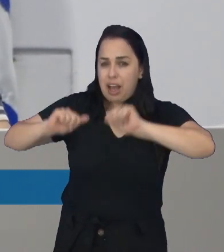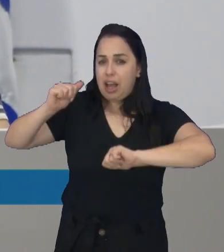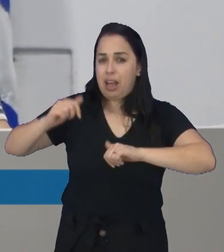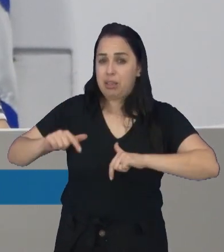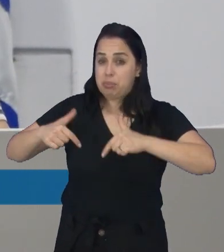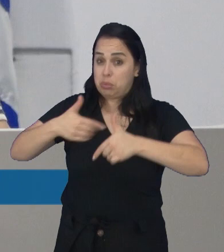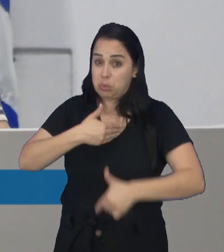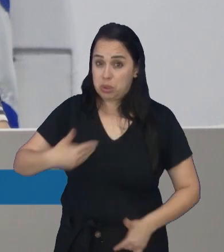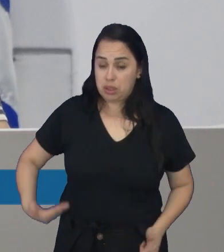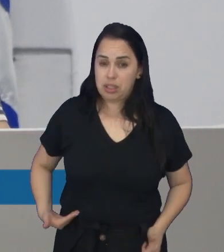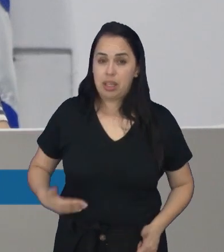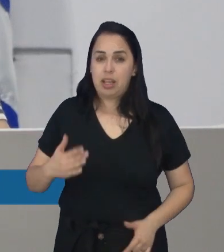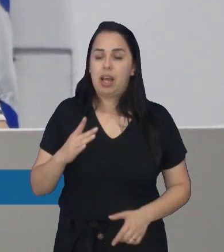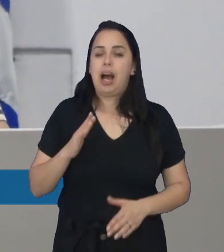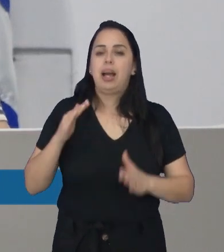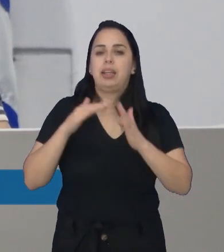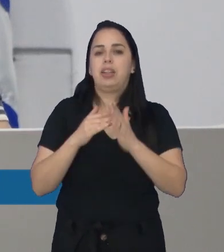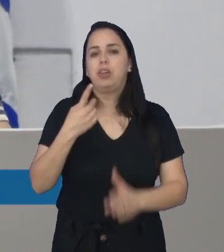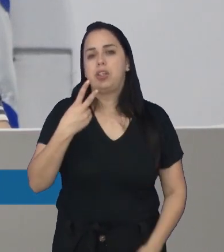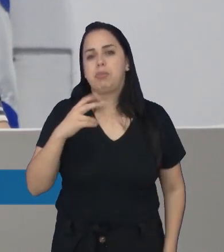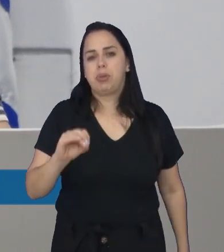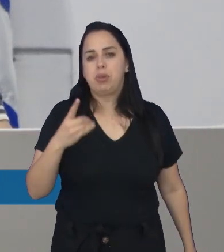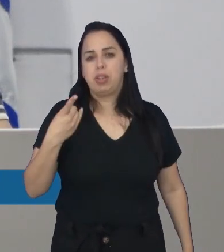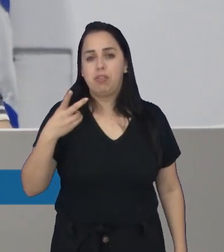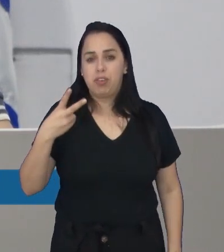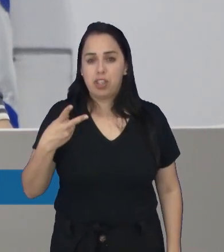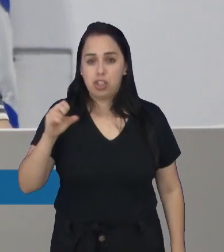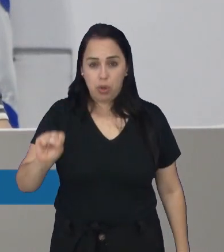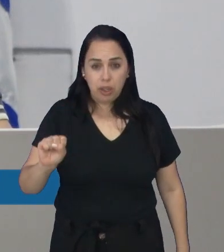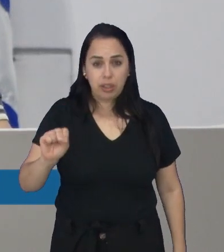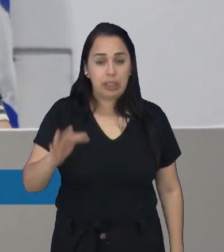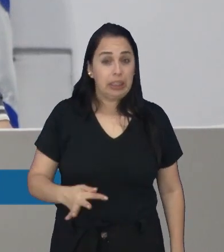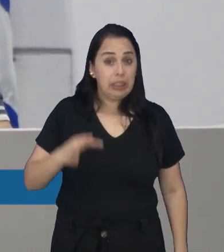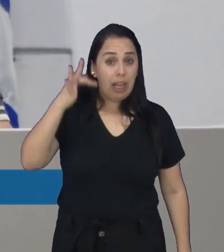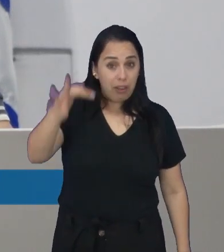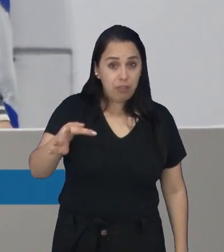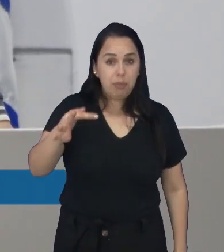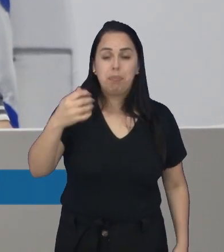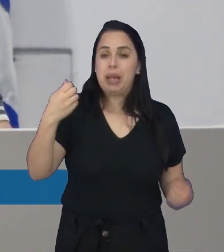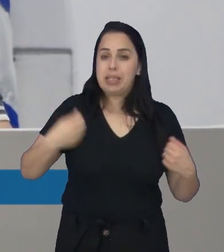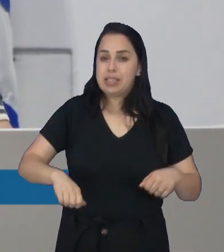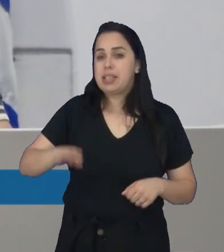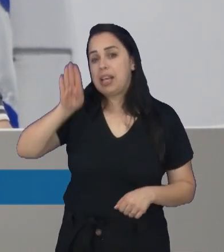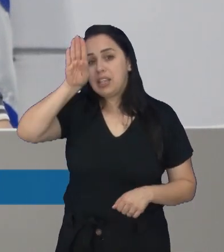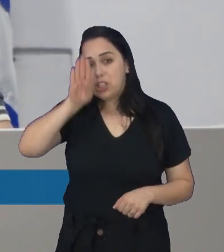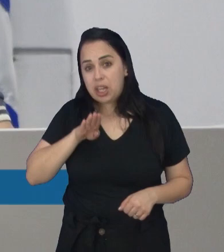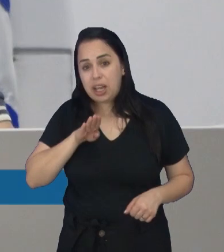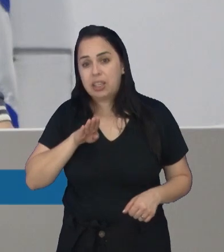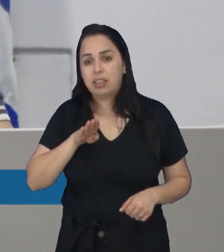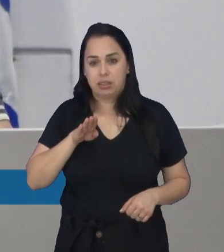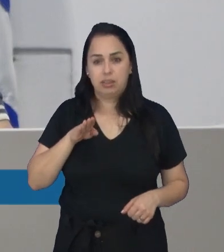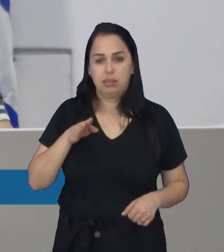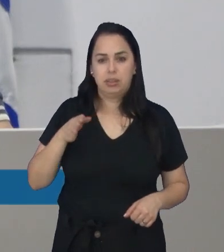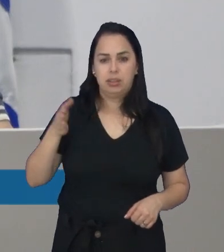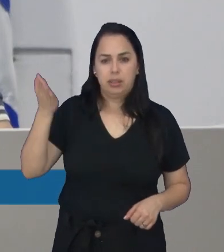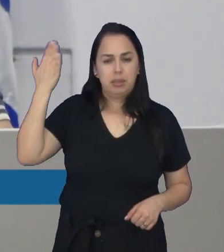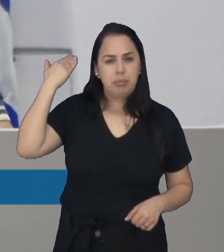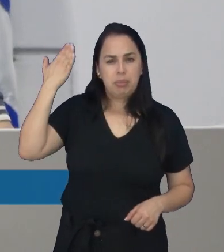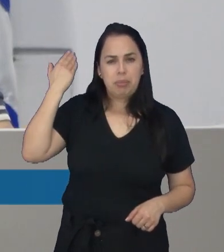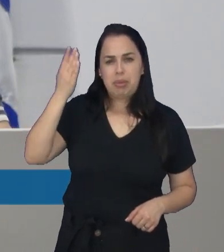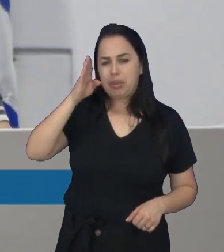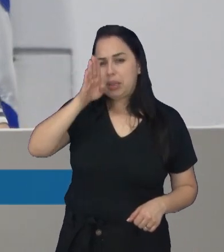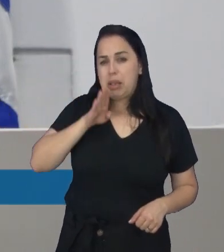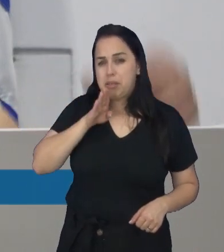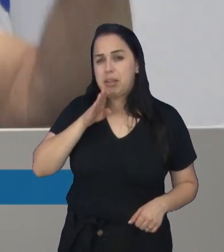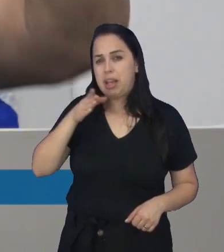se chegar lá na frente verificar Olha a gente precisa realmente dar gratuidade como que nós demos gratuidade para interesses